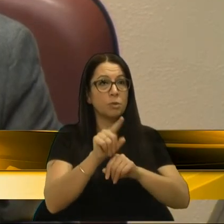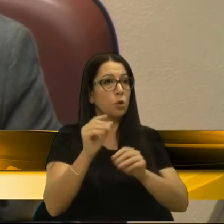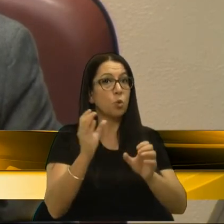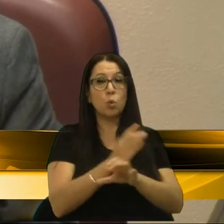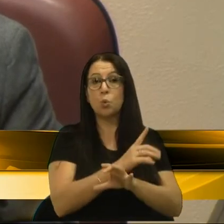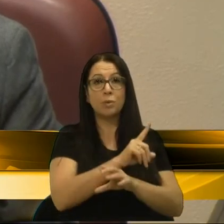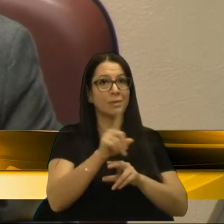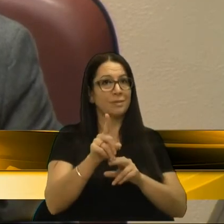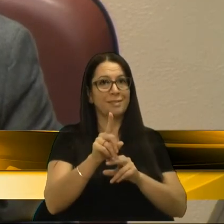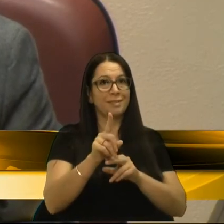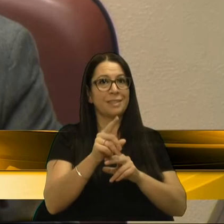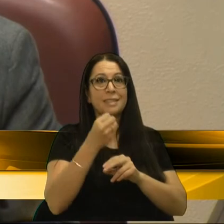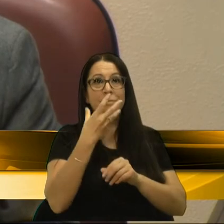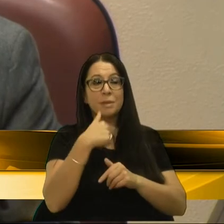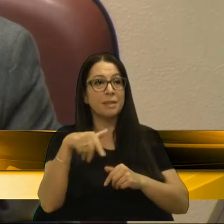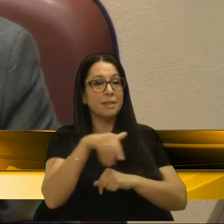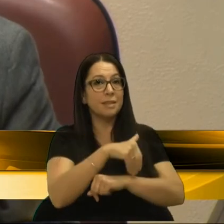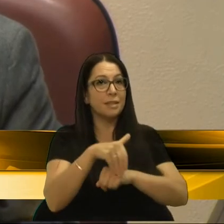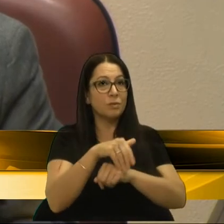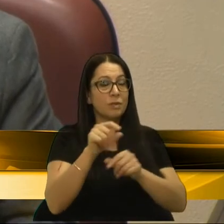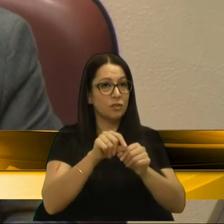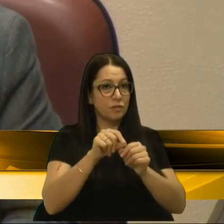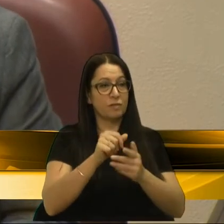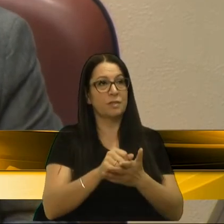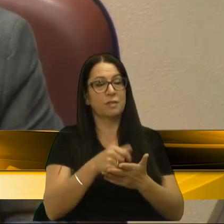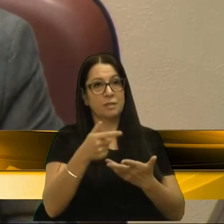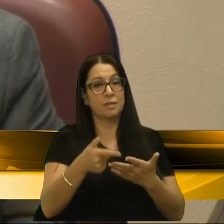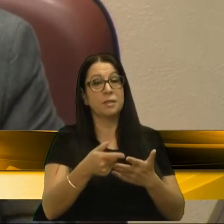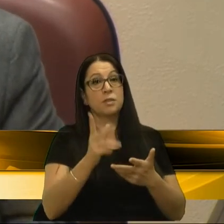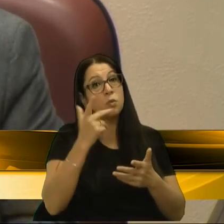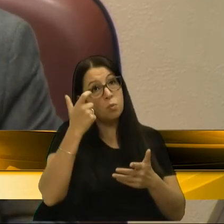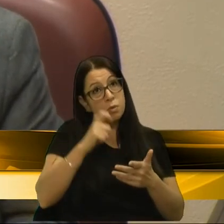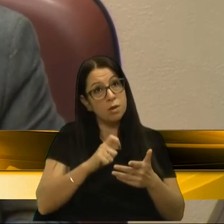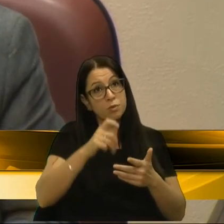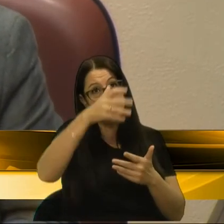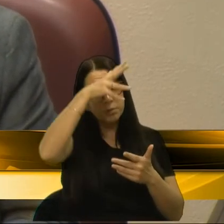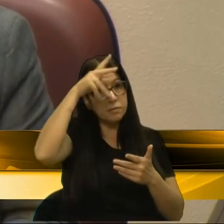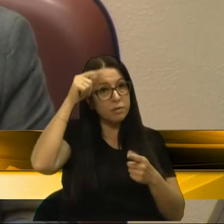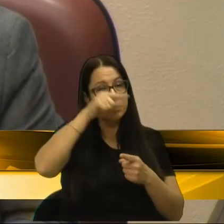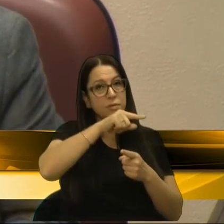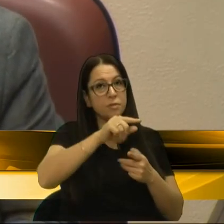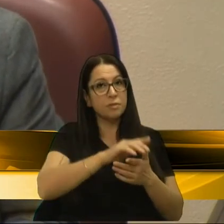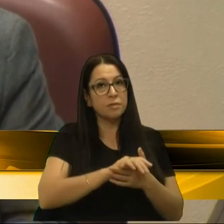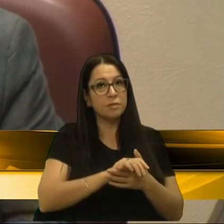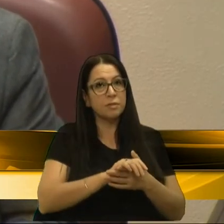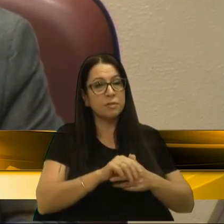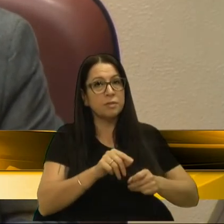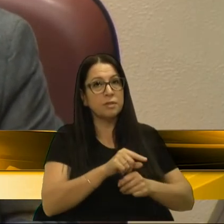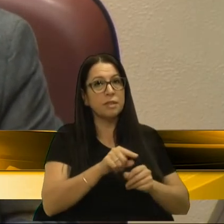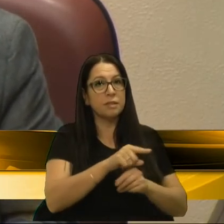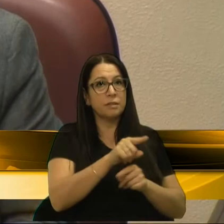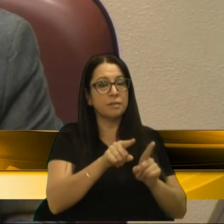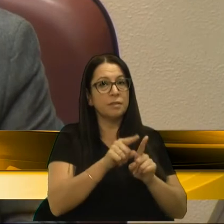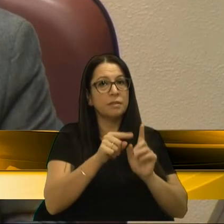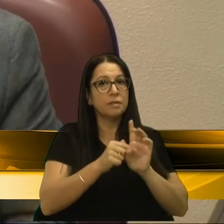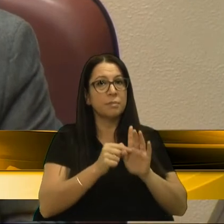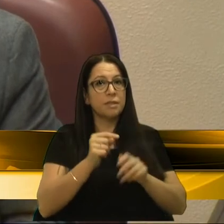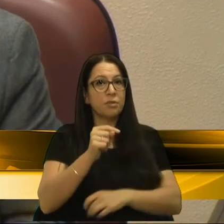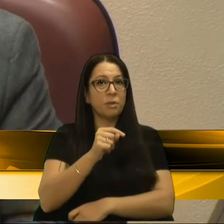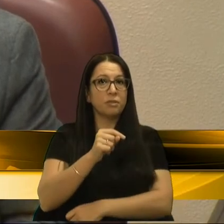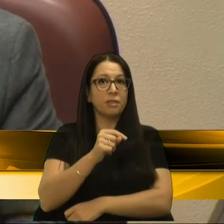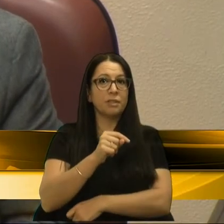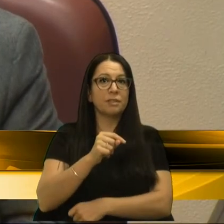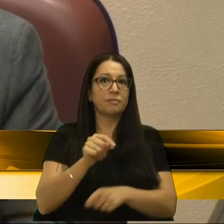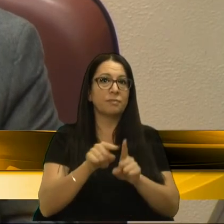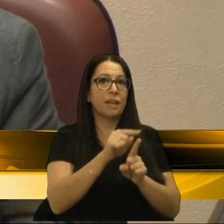concluíram essas benfeitorias que tinha que ser feita, né? Então eu acho que o poder público tem que entrar novamente para que se possa,